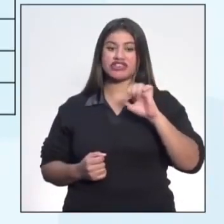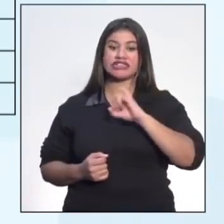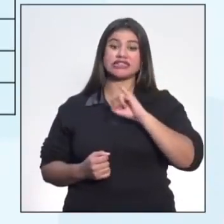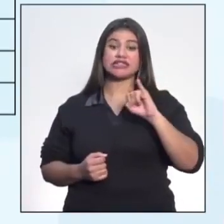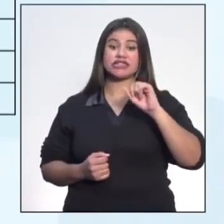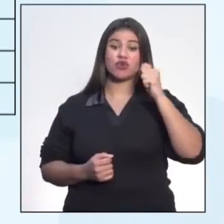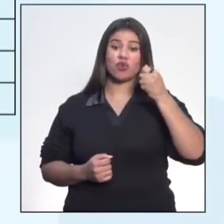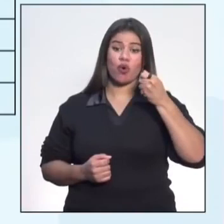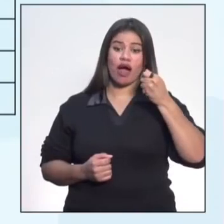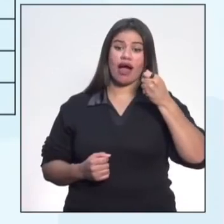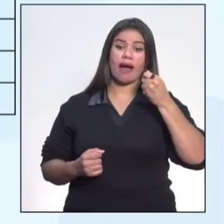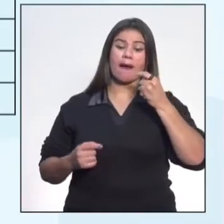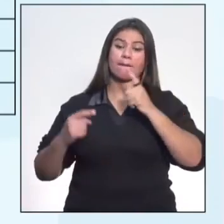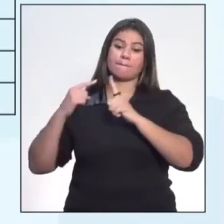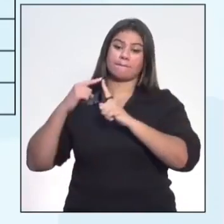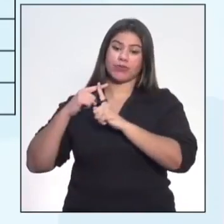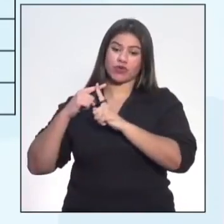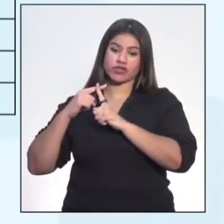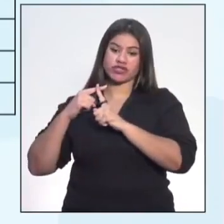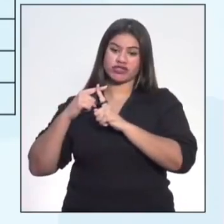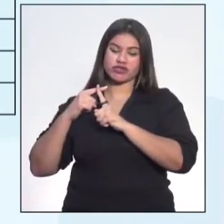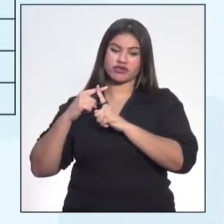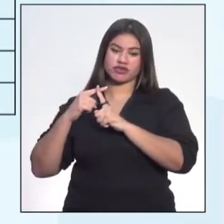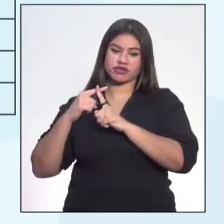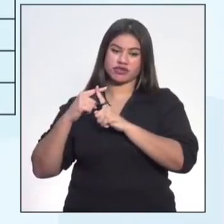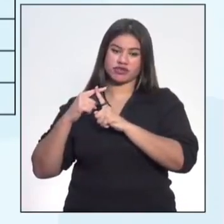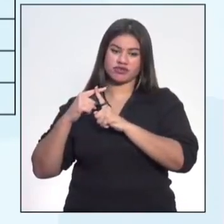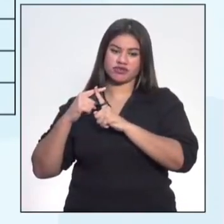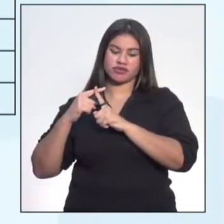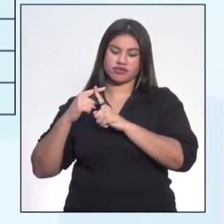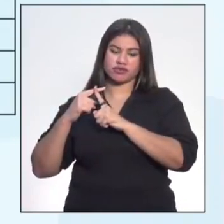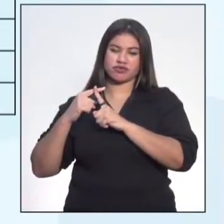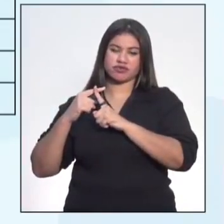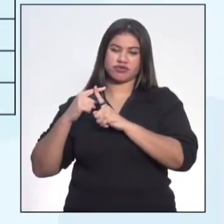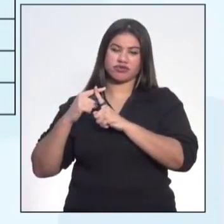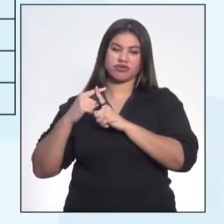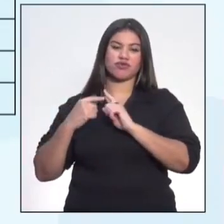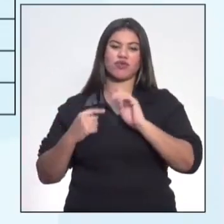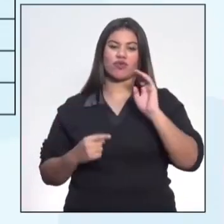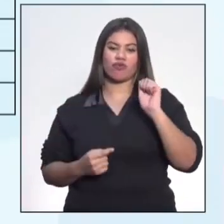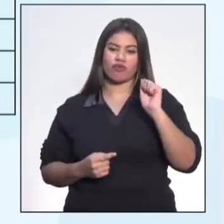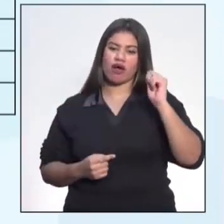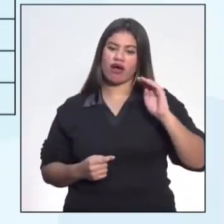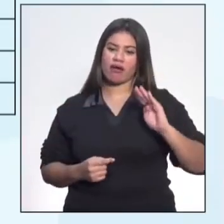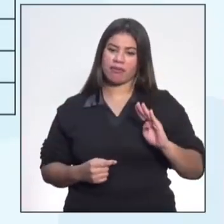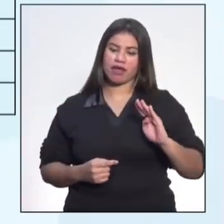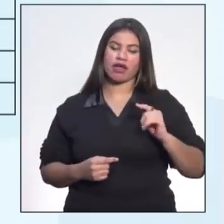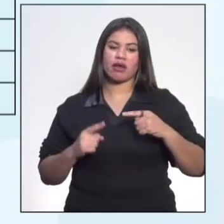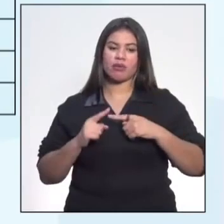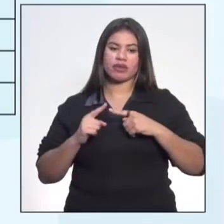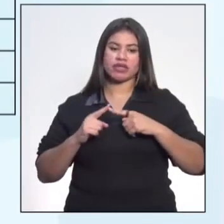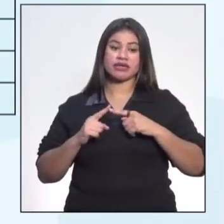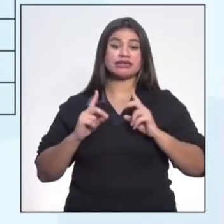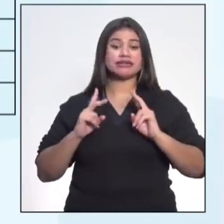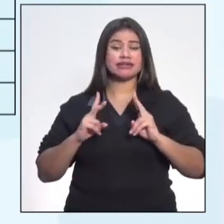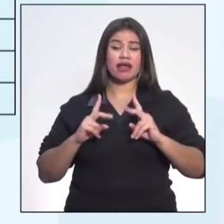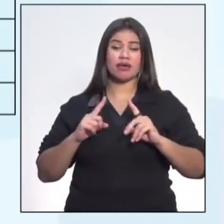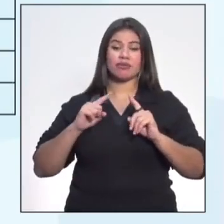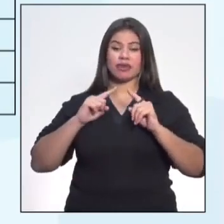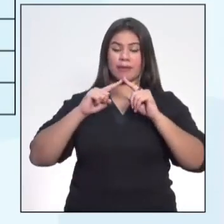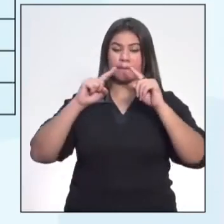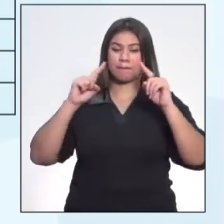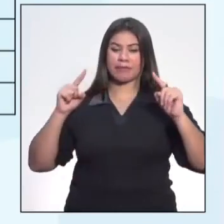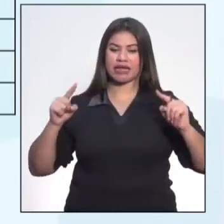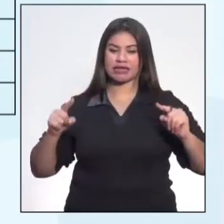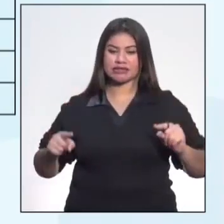ou seja, mais 1 e mais 2, como no caso do nosso item A e do nosso item B, a concavidade é voltada para cima. E se o nosso